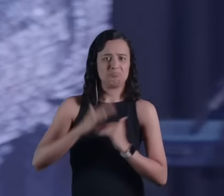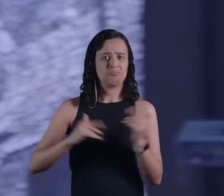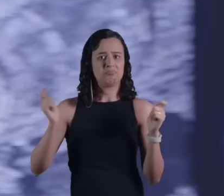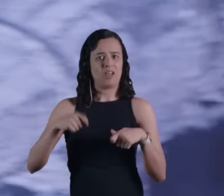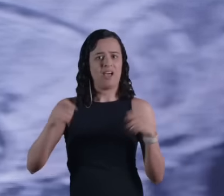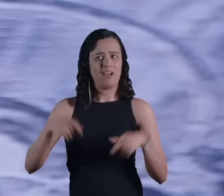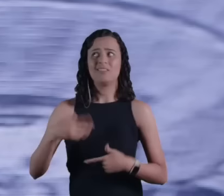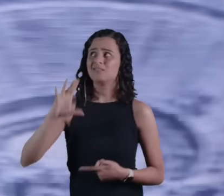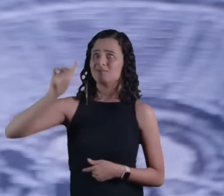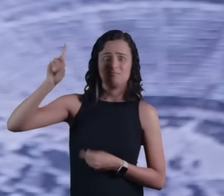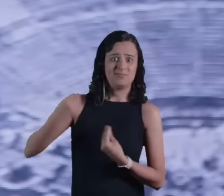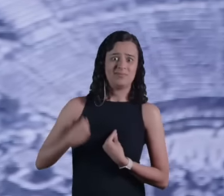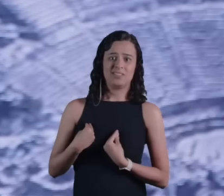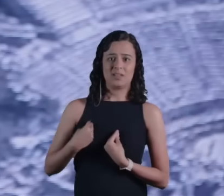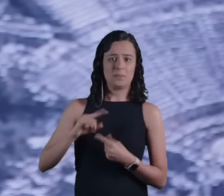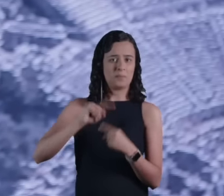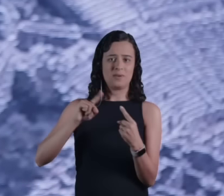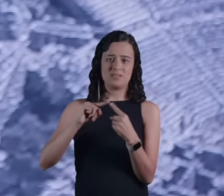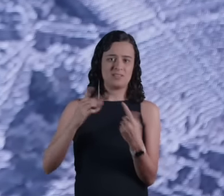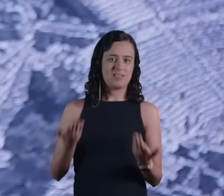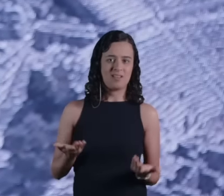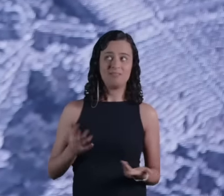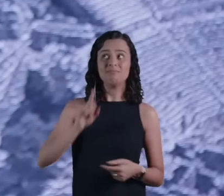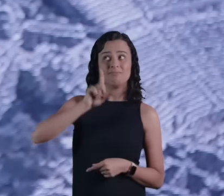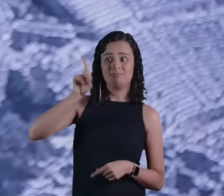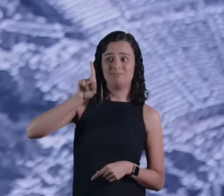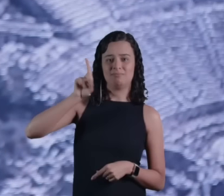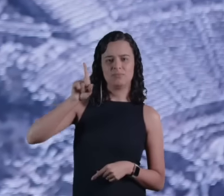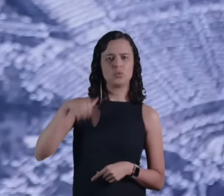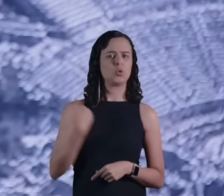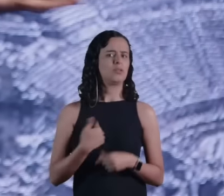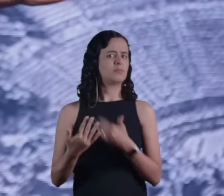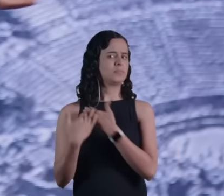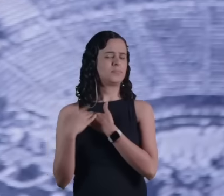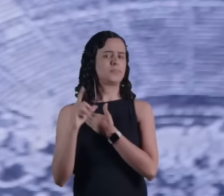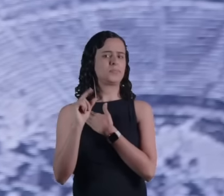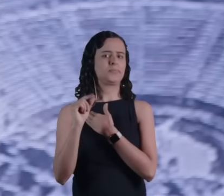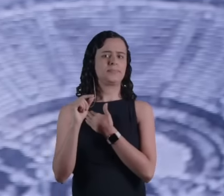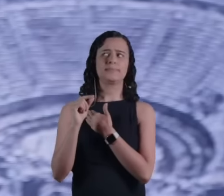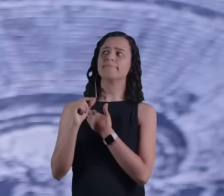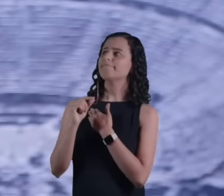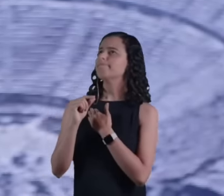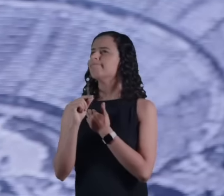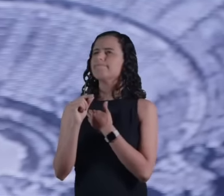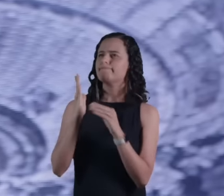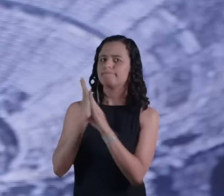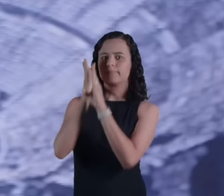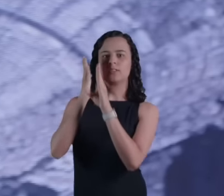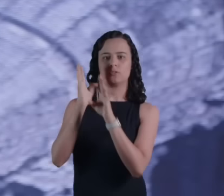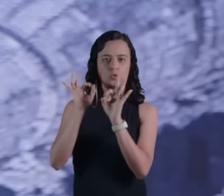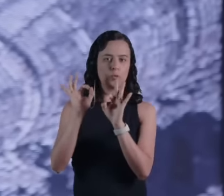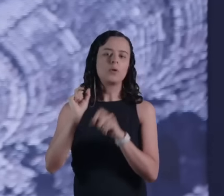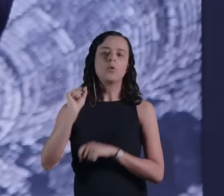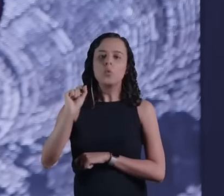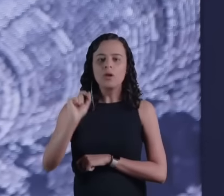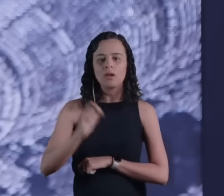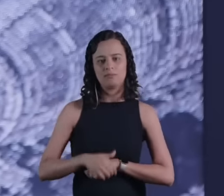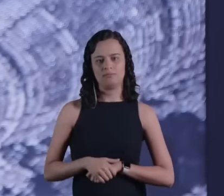você uma missão neste mundo. A nossa tarefa é descobrir qual é, e